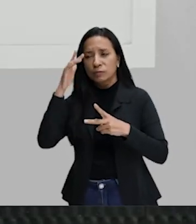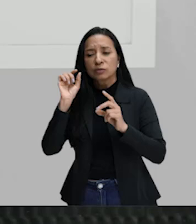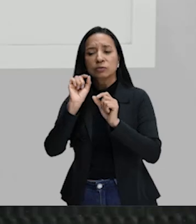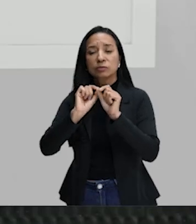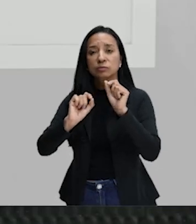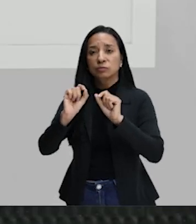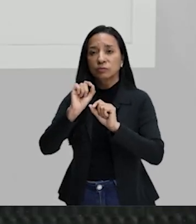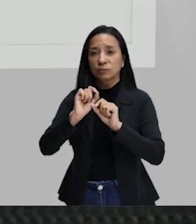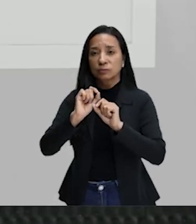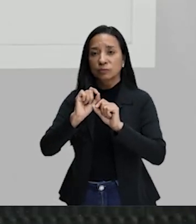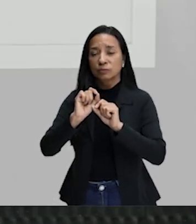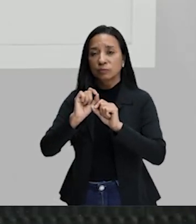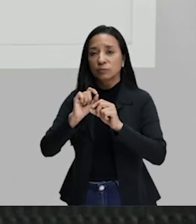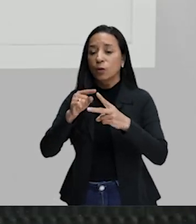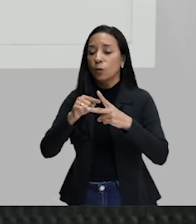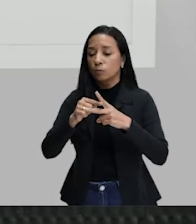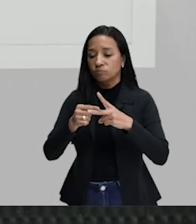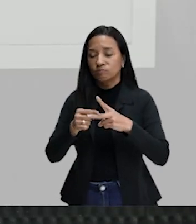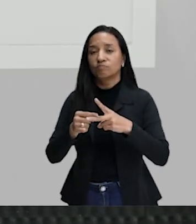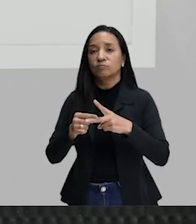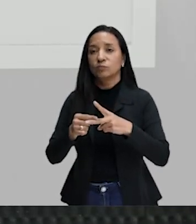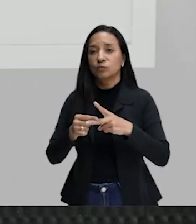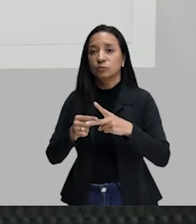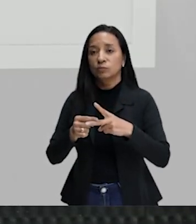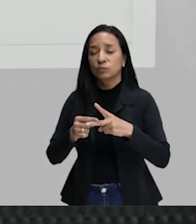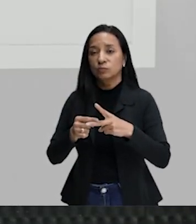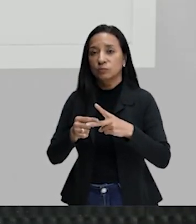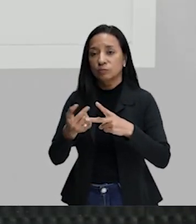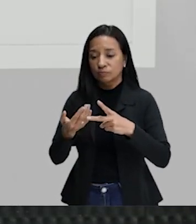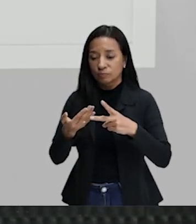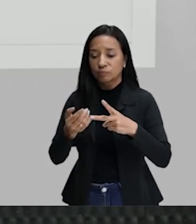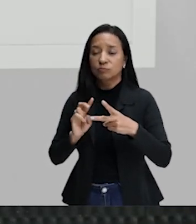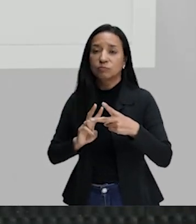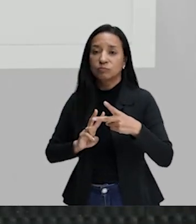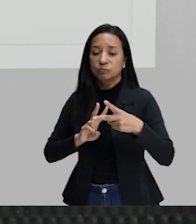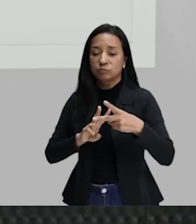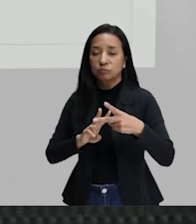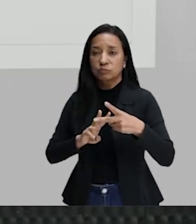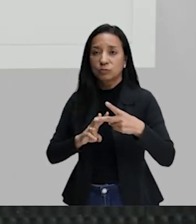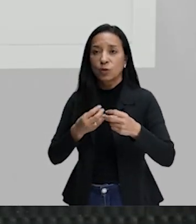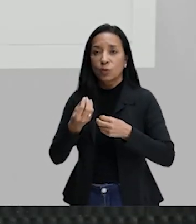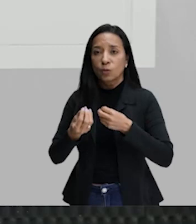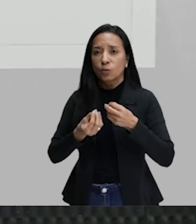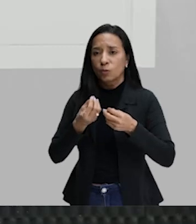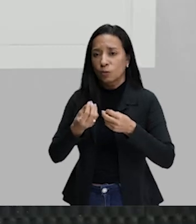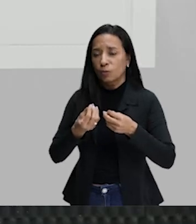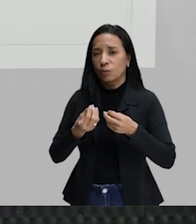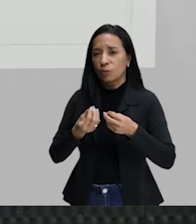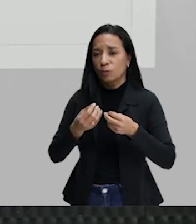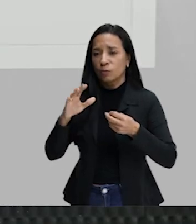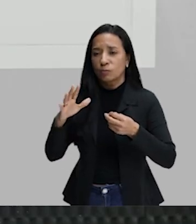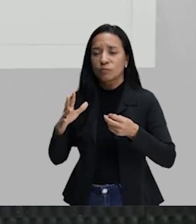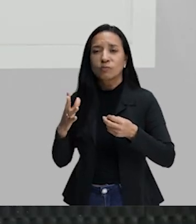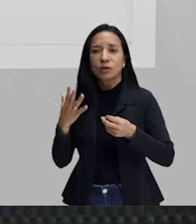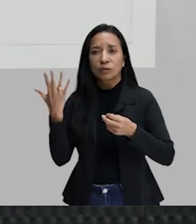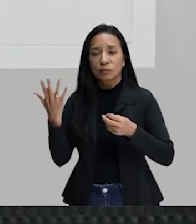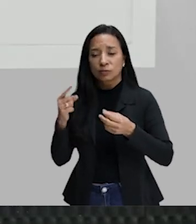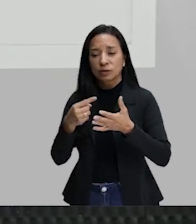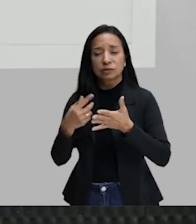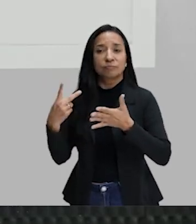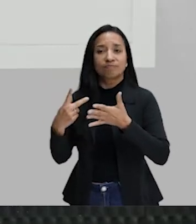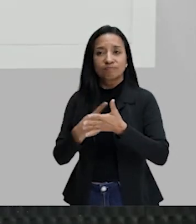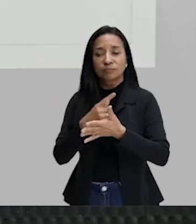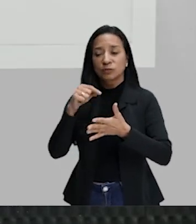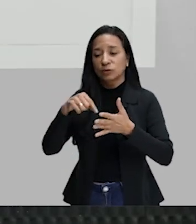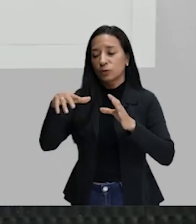Então, ele vai entrar com este ângulo e vamos ver como é que vai se comportar esse campo, né? Certo? Então, é o